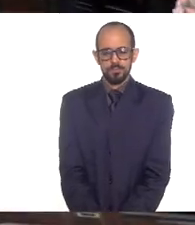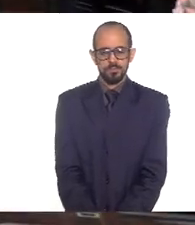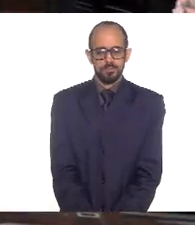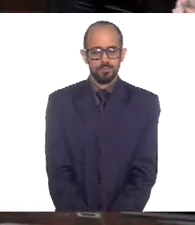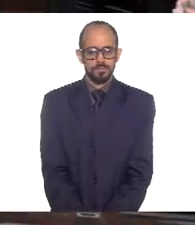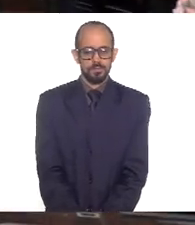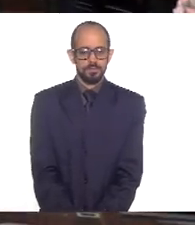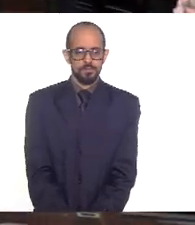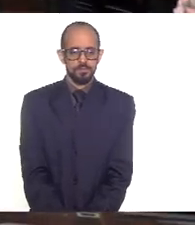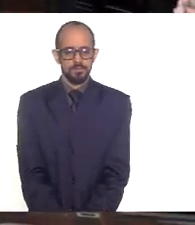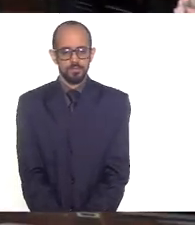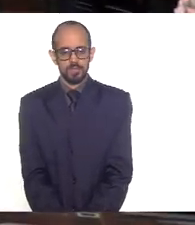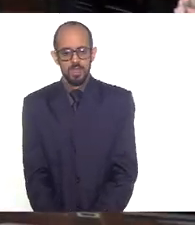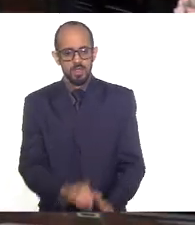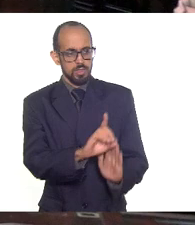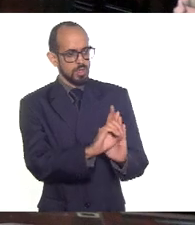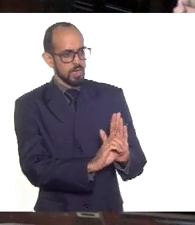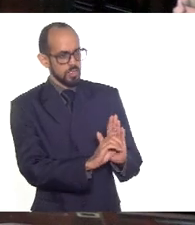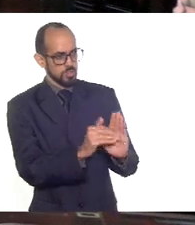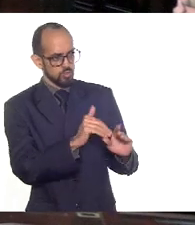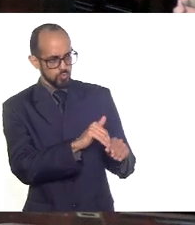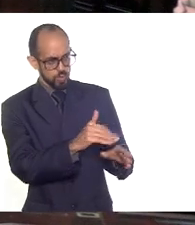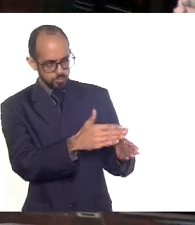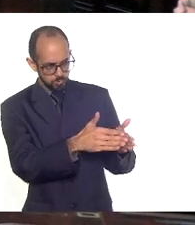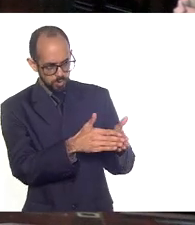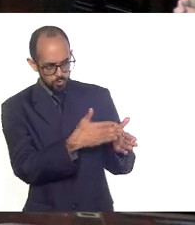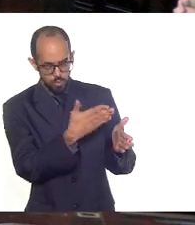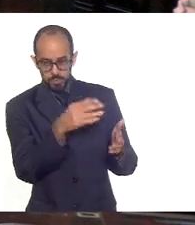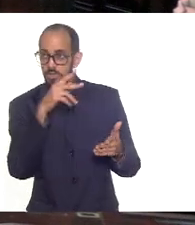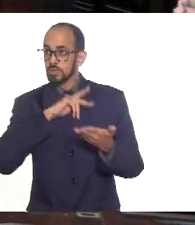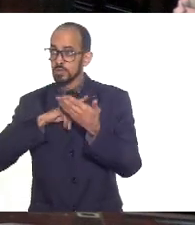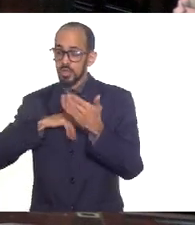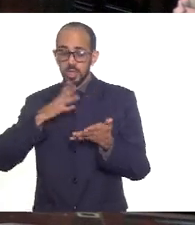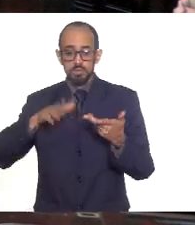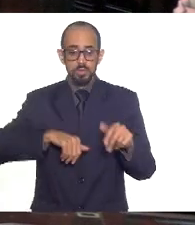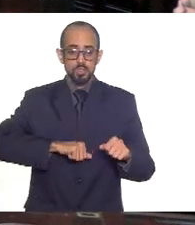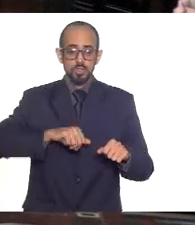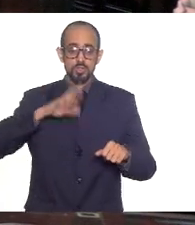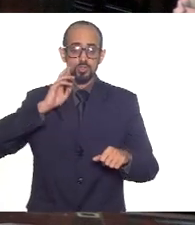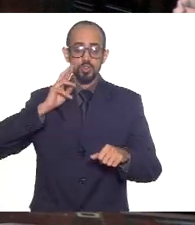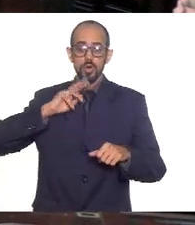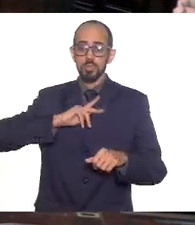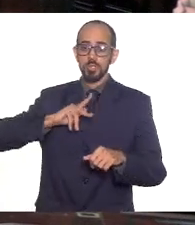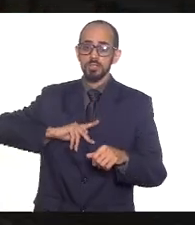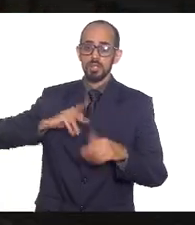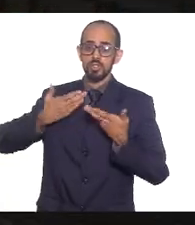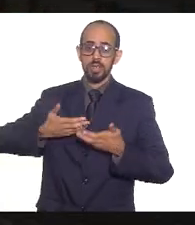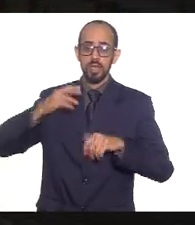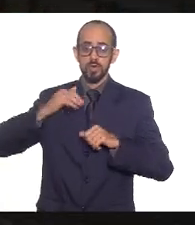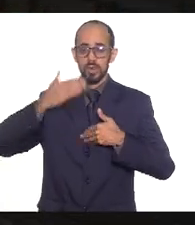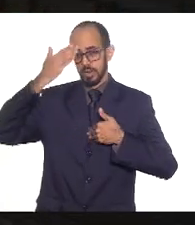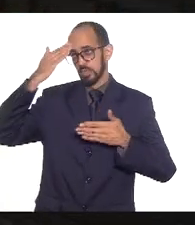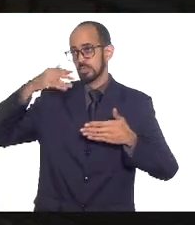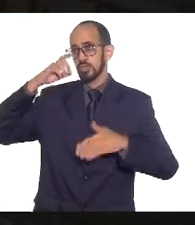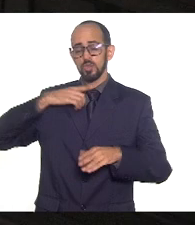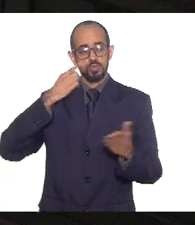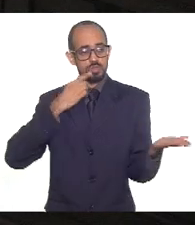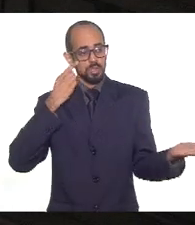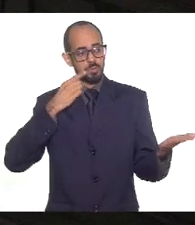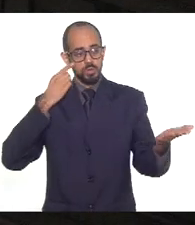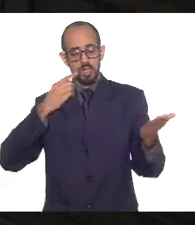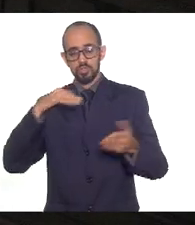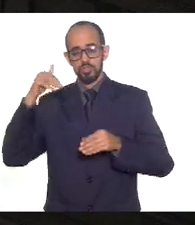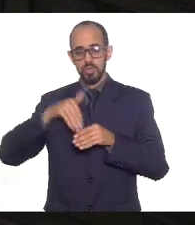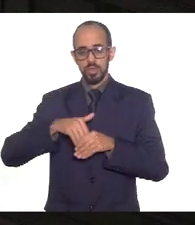Presidente para declaração de voto tá da Renata por favor senhor presidente Quero Agradecer aos deputados e as